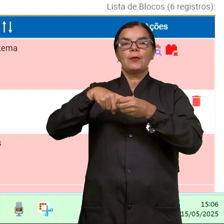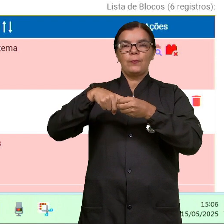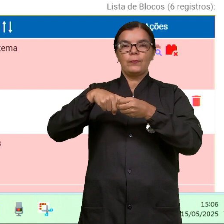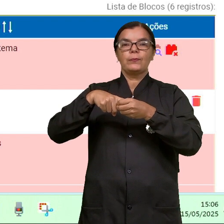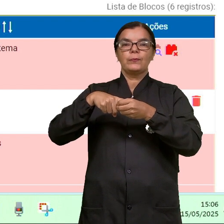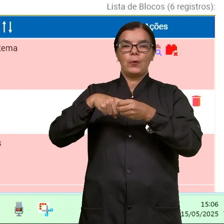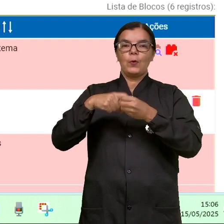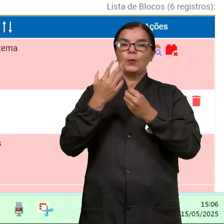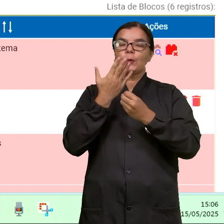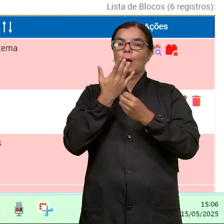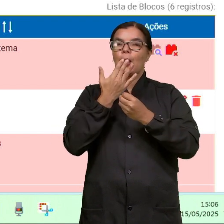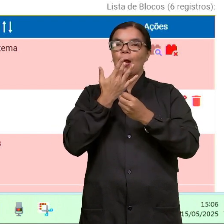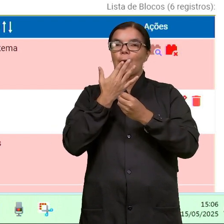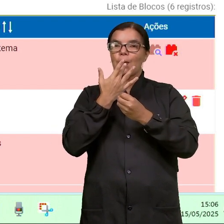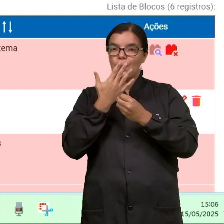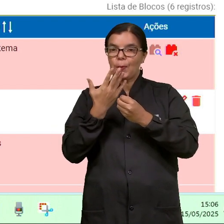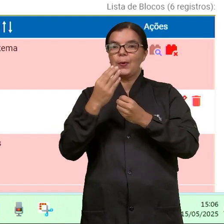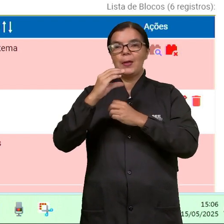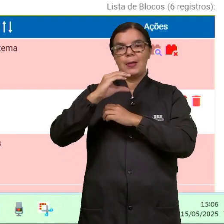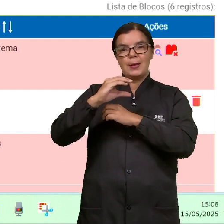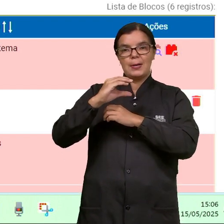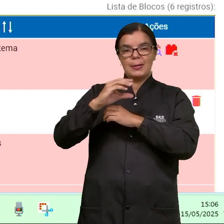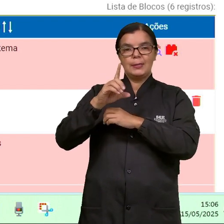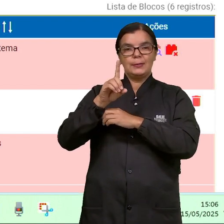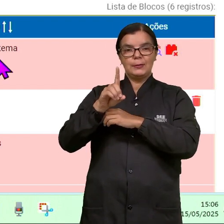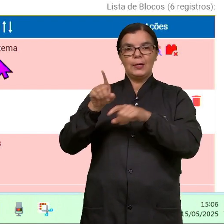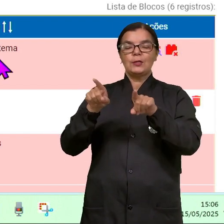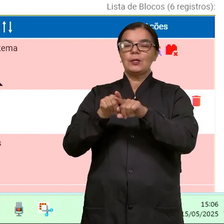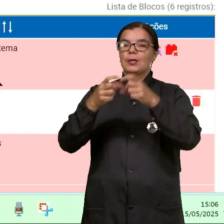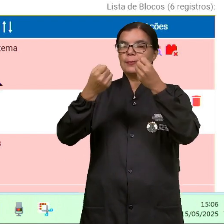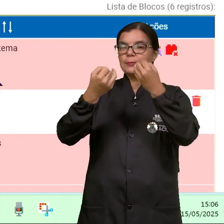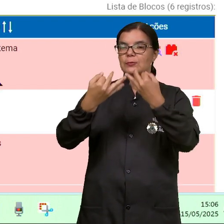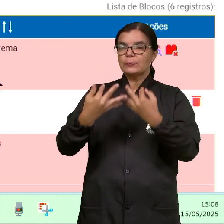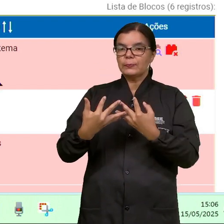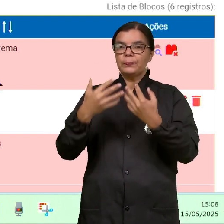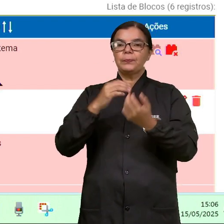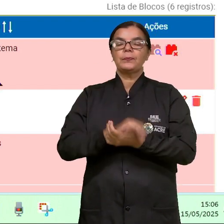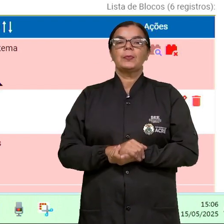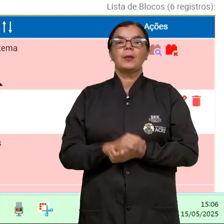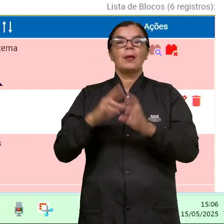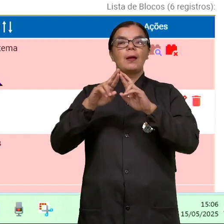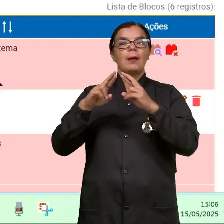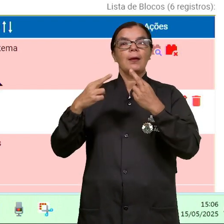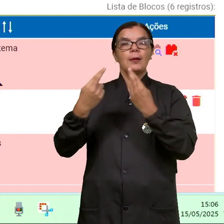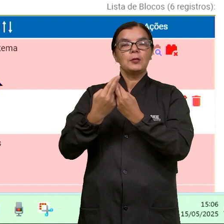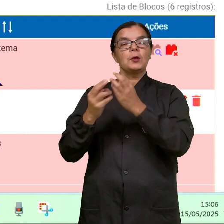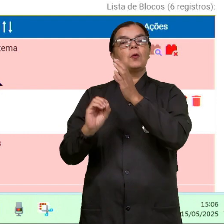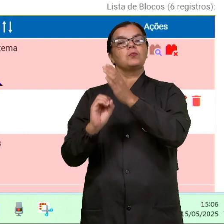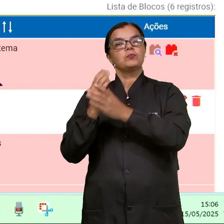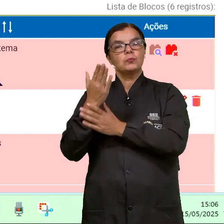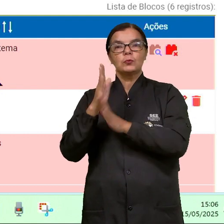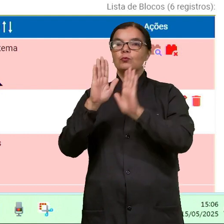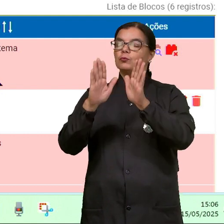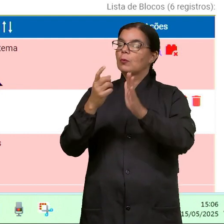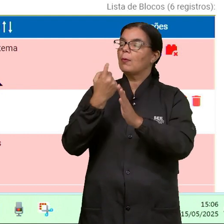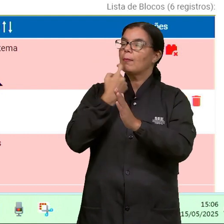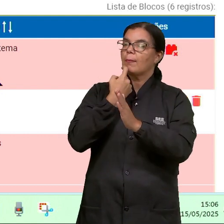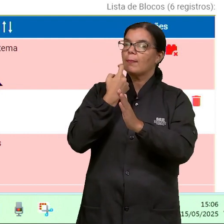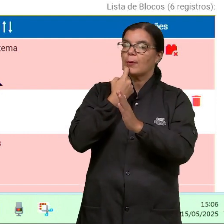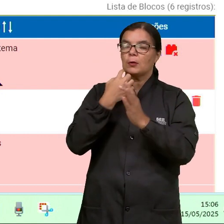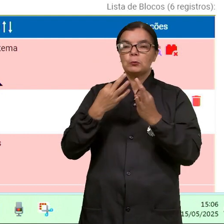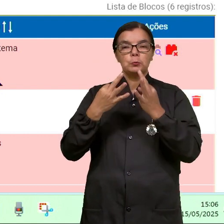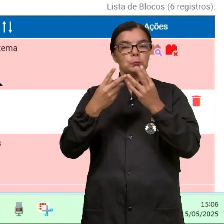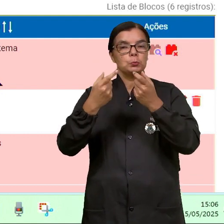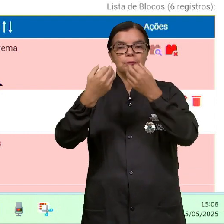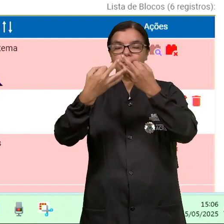vai ver aqui, ó, ele está disponibilizado, ele tem aqui um comentário. E aí a reunião aconteceu, sexta-feira, a reunião foi lá, tudo